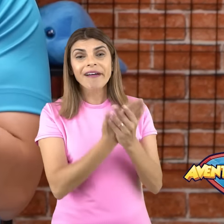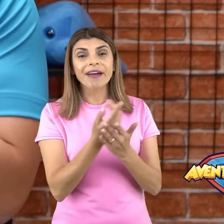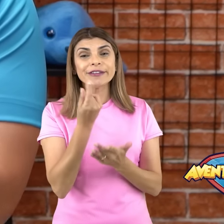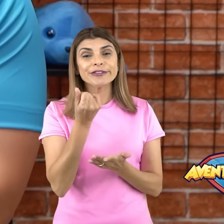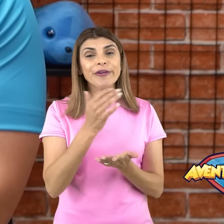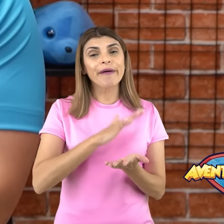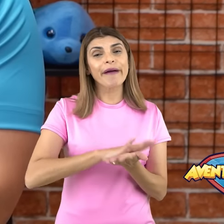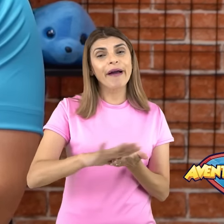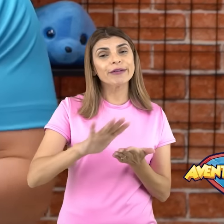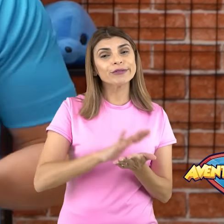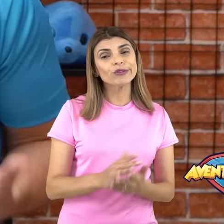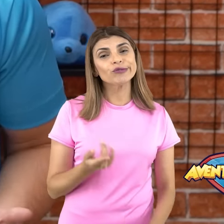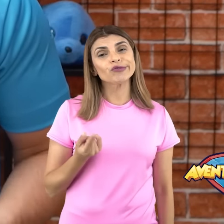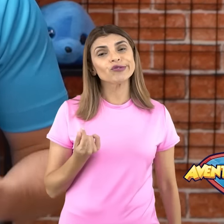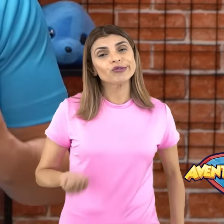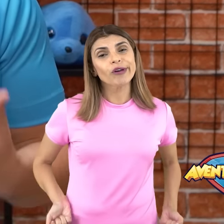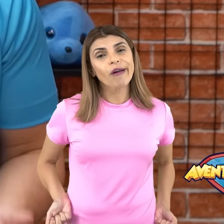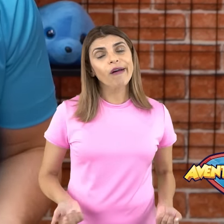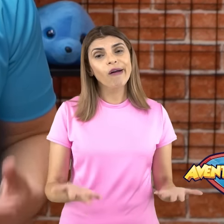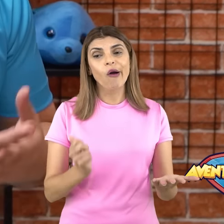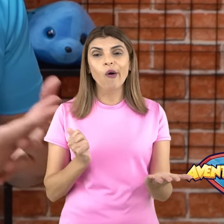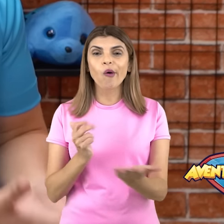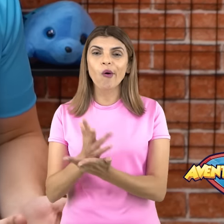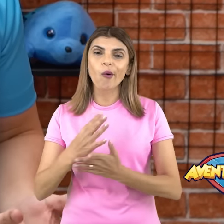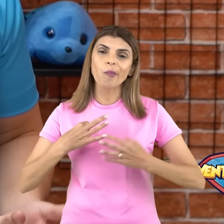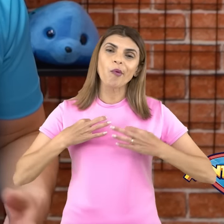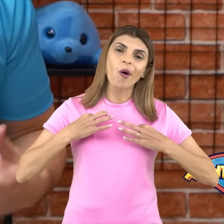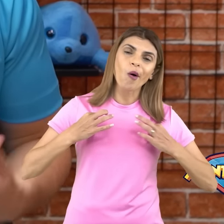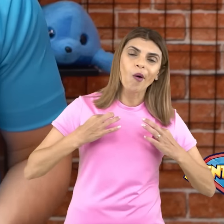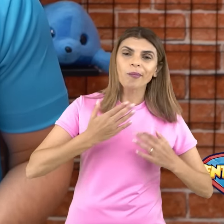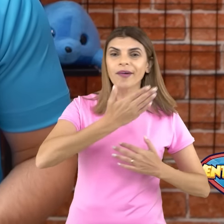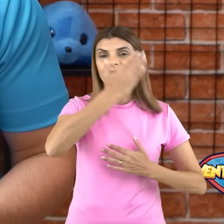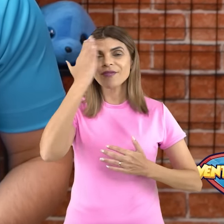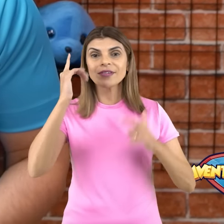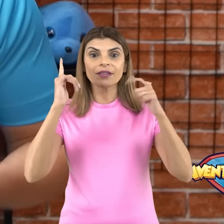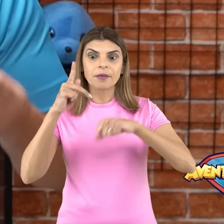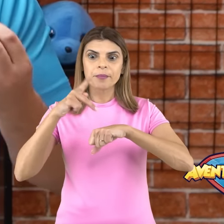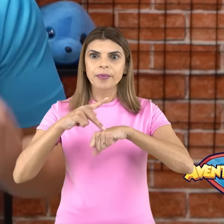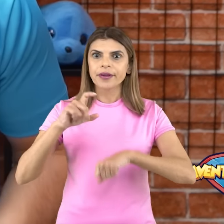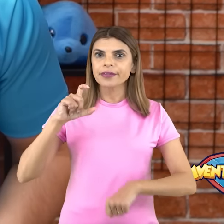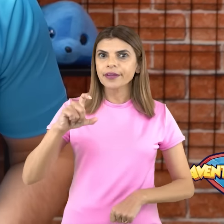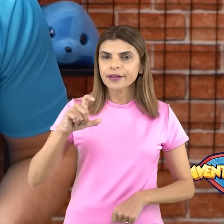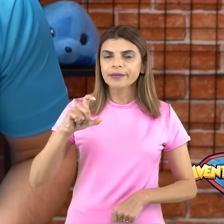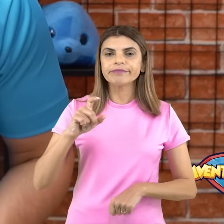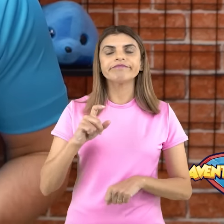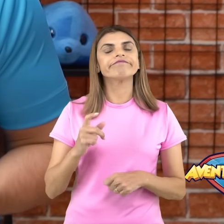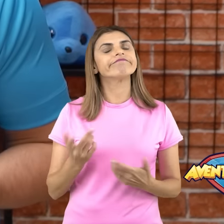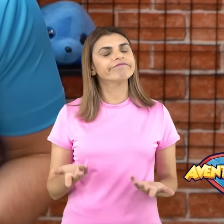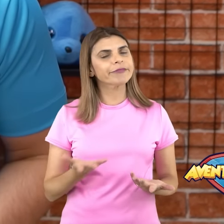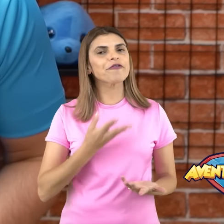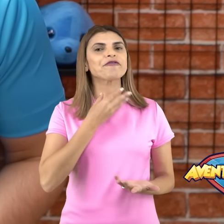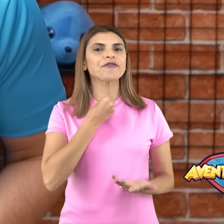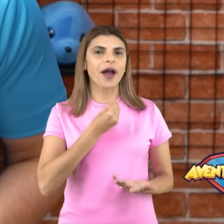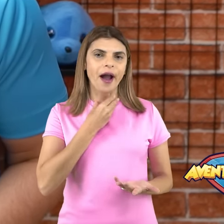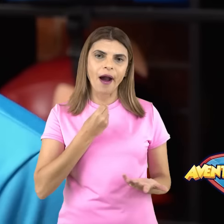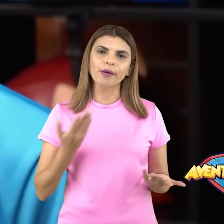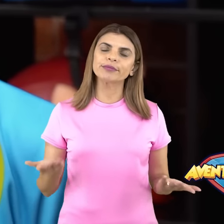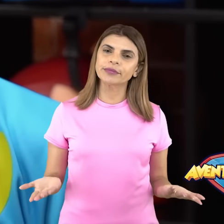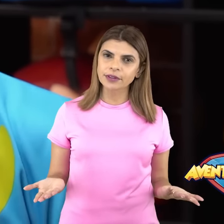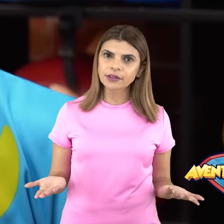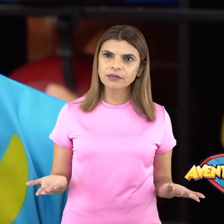gastaram muito dinheiro comprando roupas de aventureiros e pedras do poder falsas. E agora,